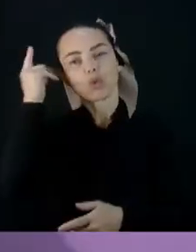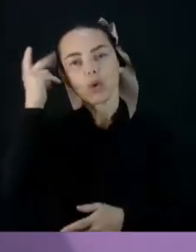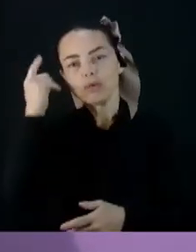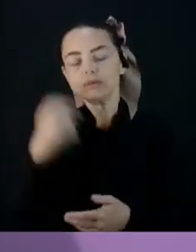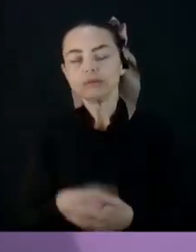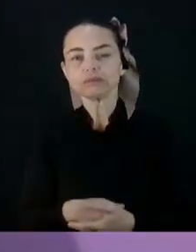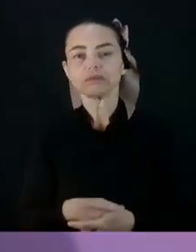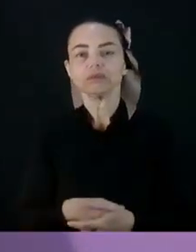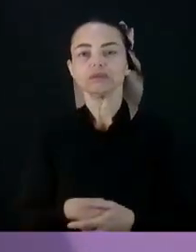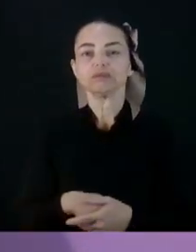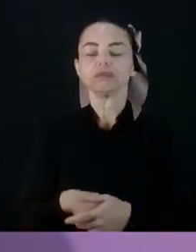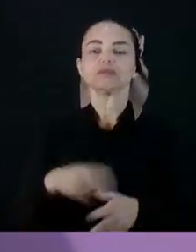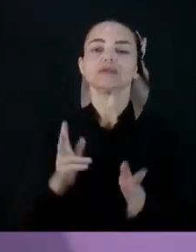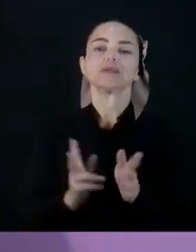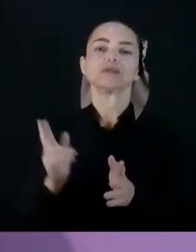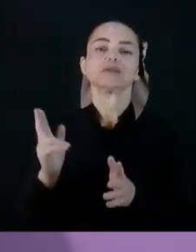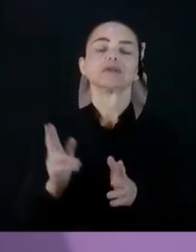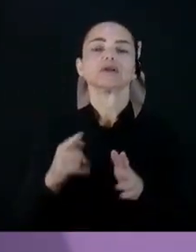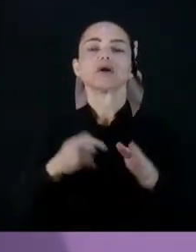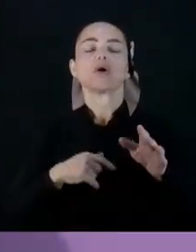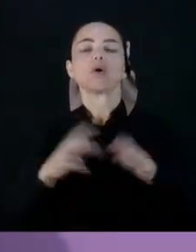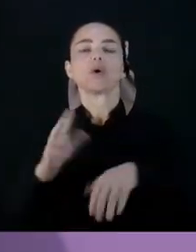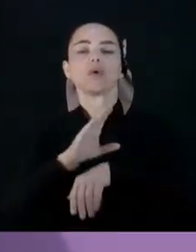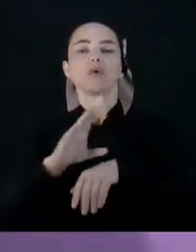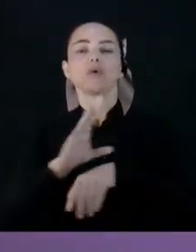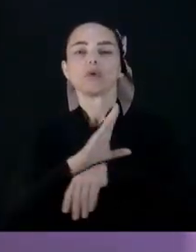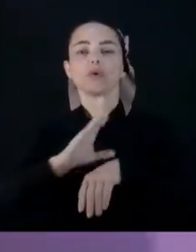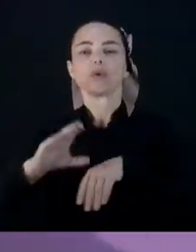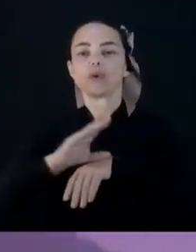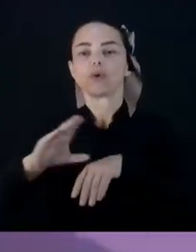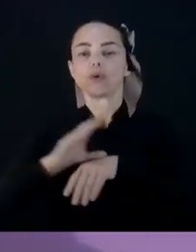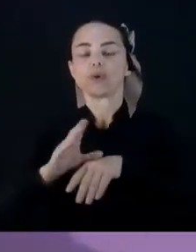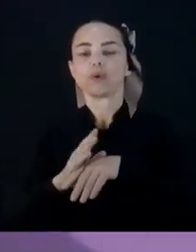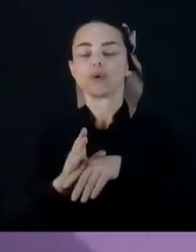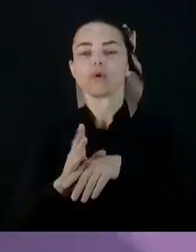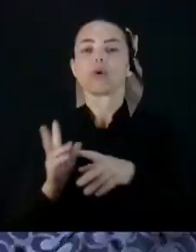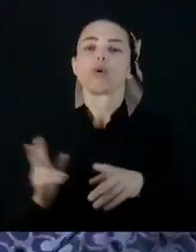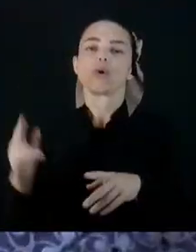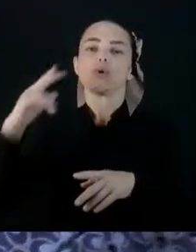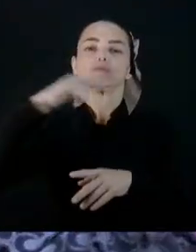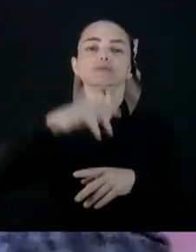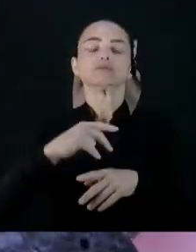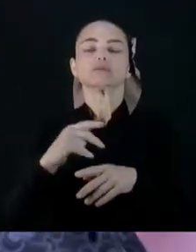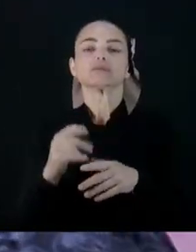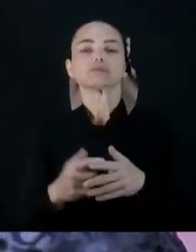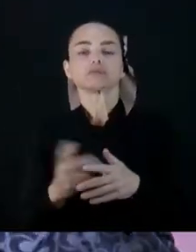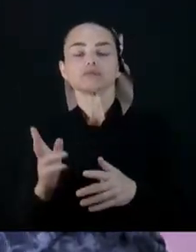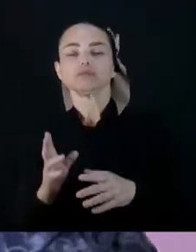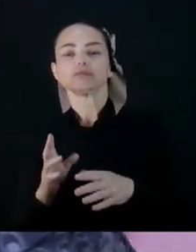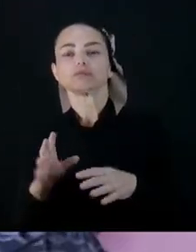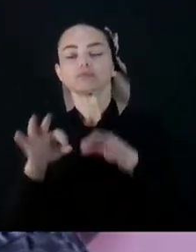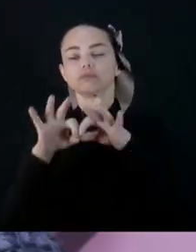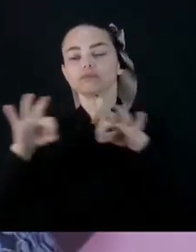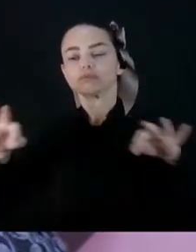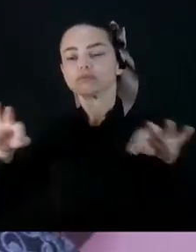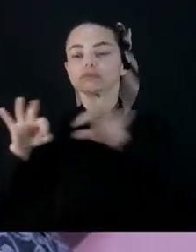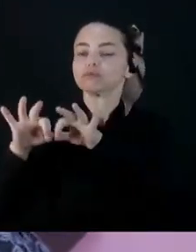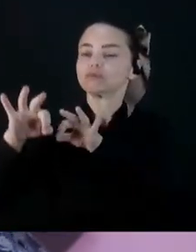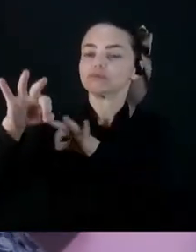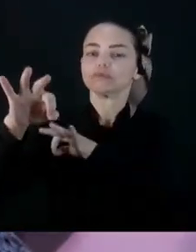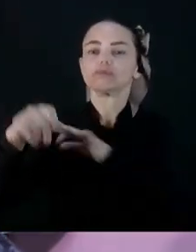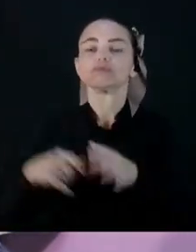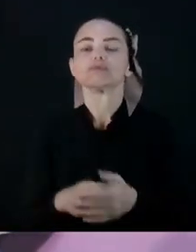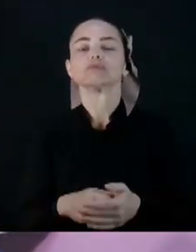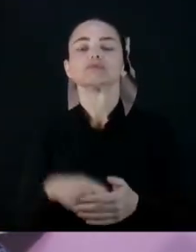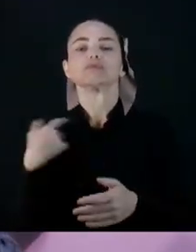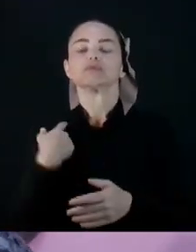e costura antes, né? A corte e costura você precisa entender um pouco da modelagem, né? Então medidas, né? As cavas, as pences.